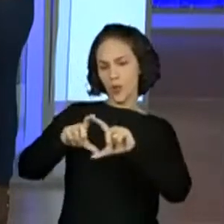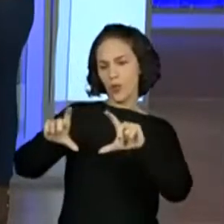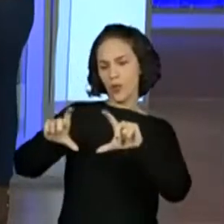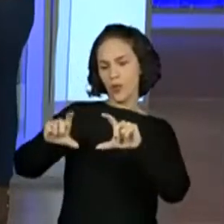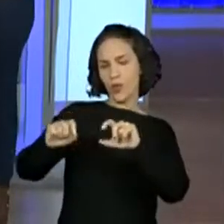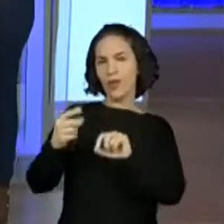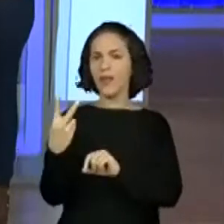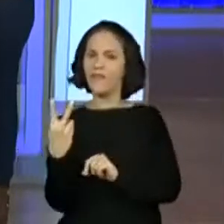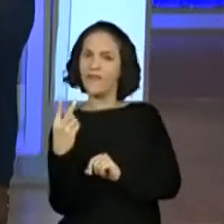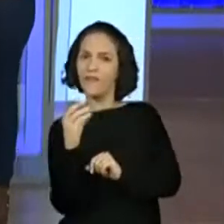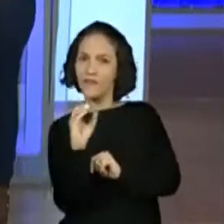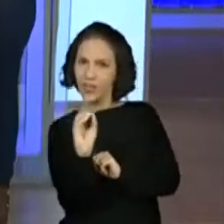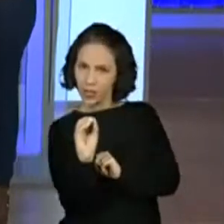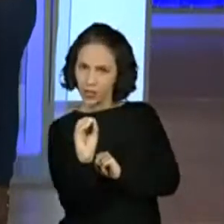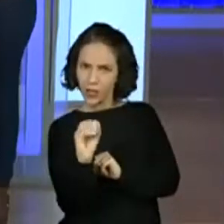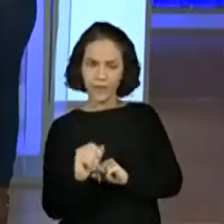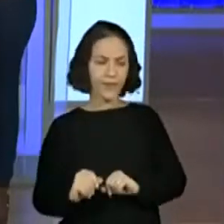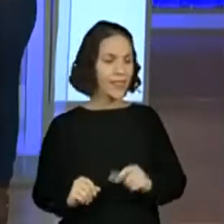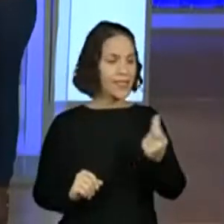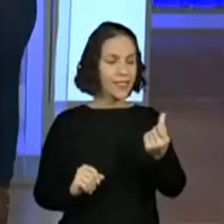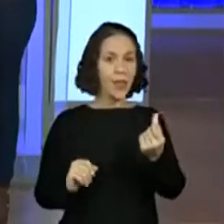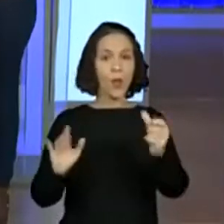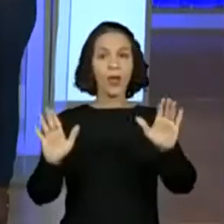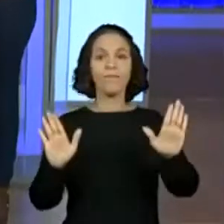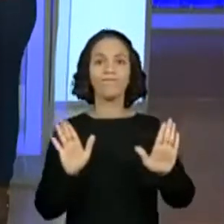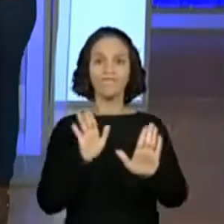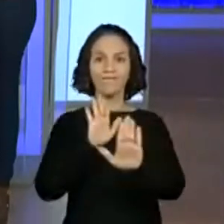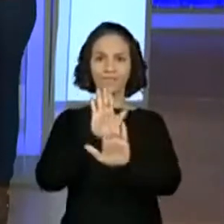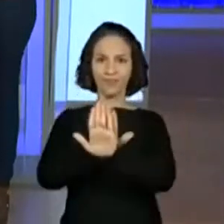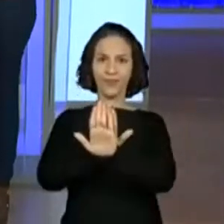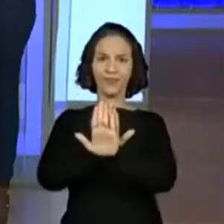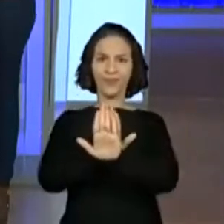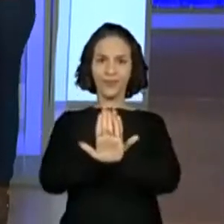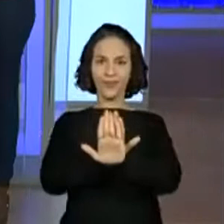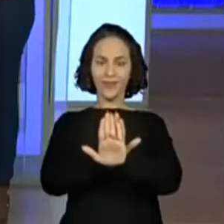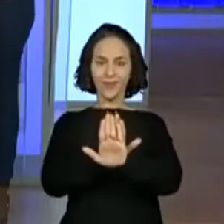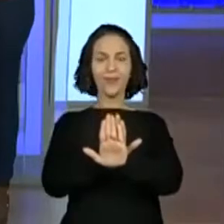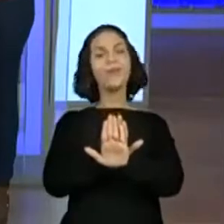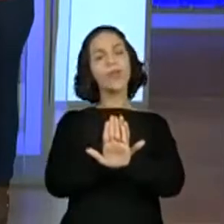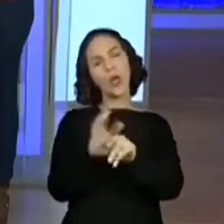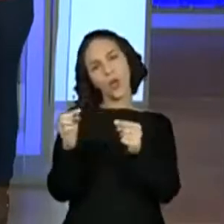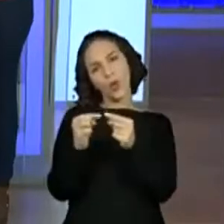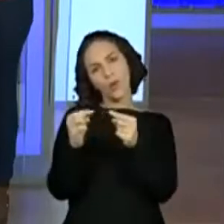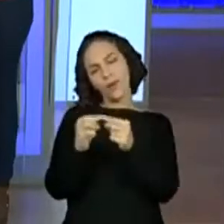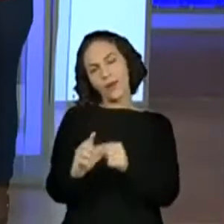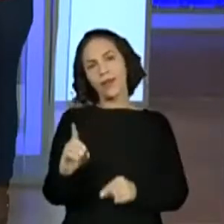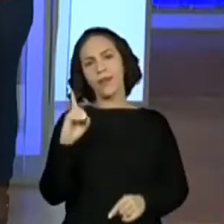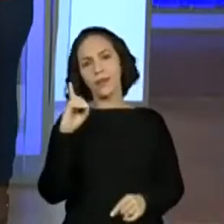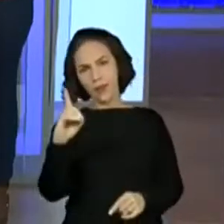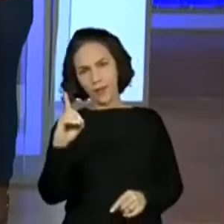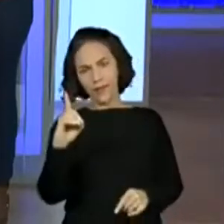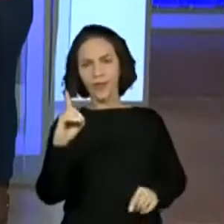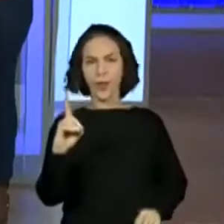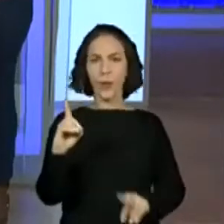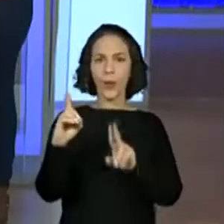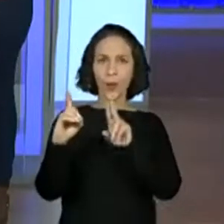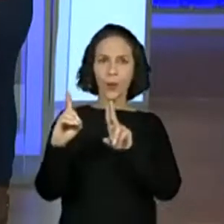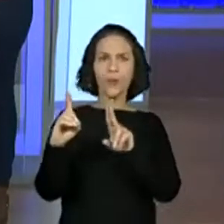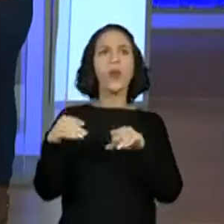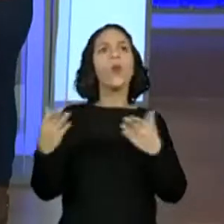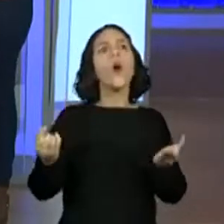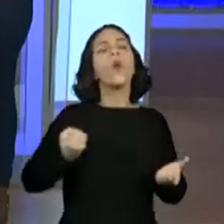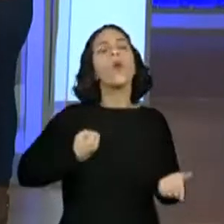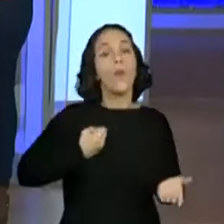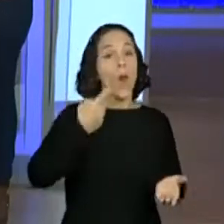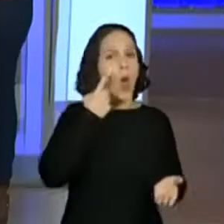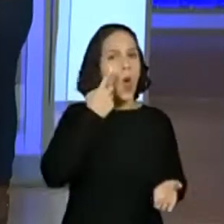6... E eu iria sobrepor. Então, uma ficaria na dezena e outra ficaria na unidade. Então, quais os dois números